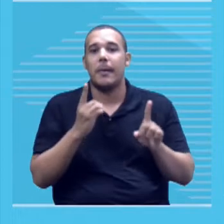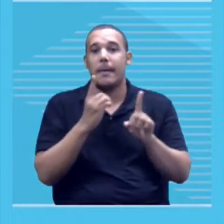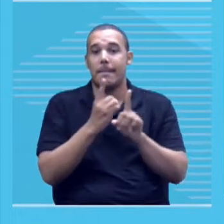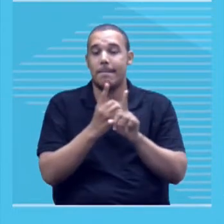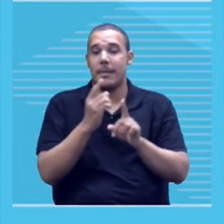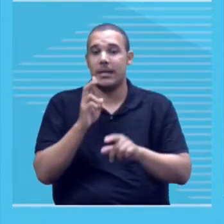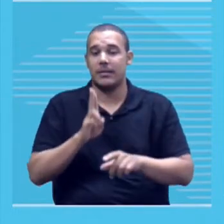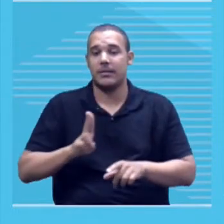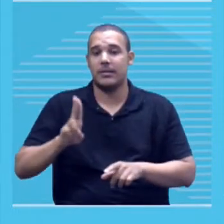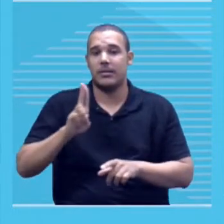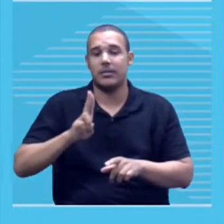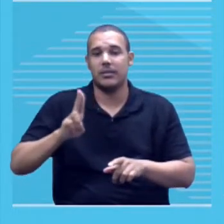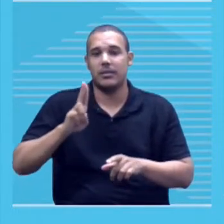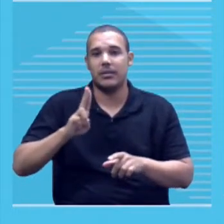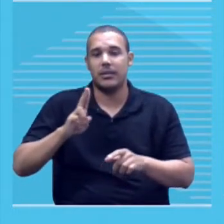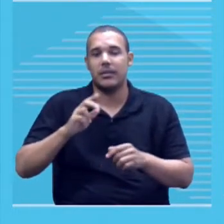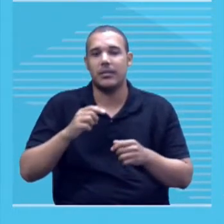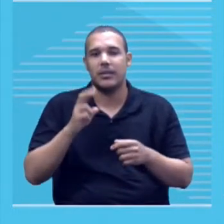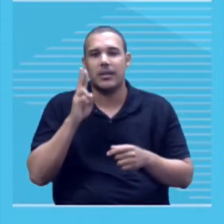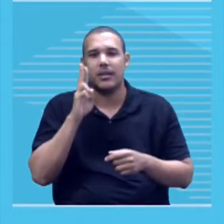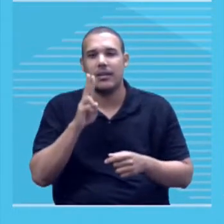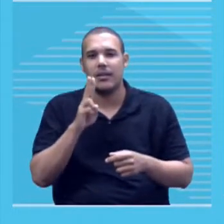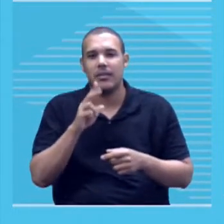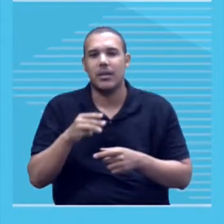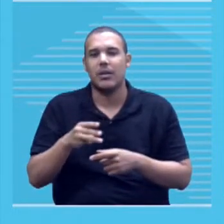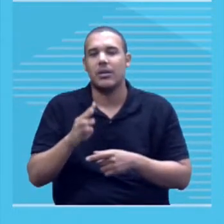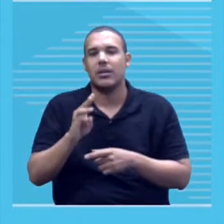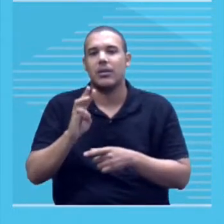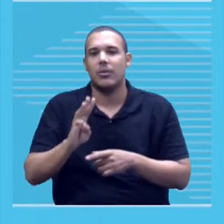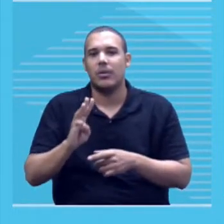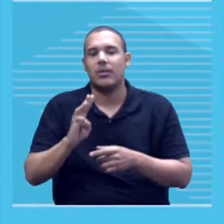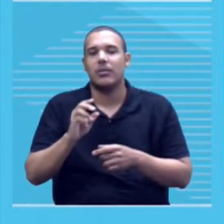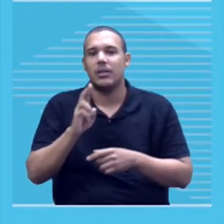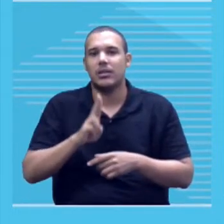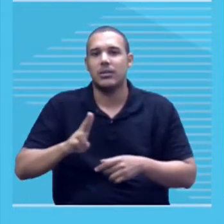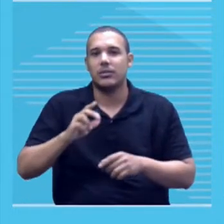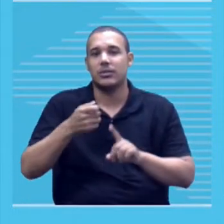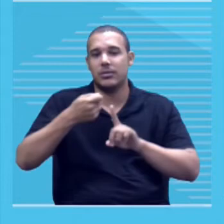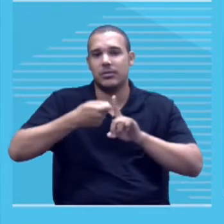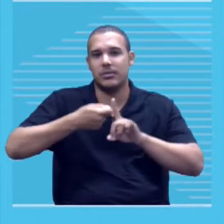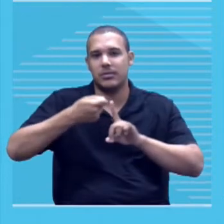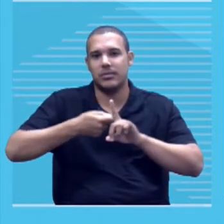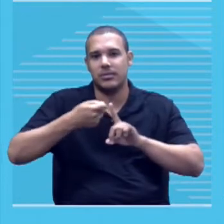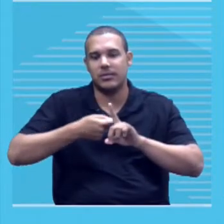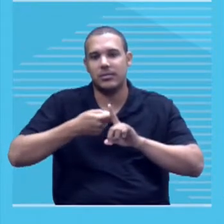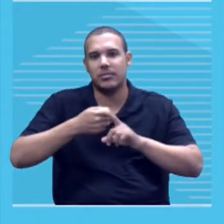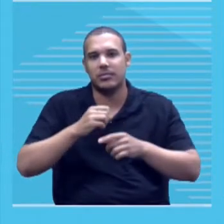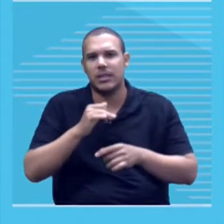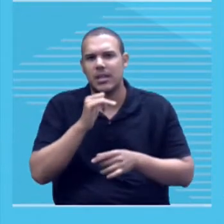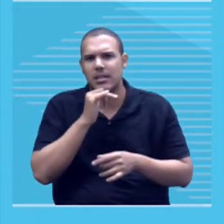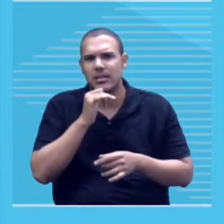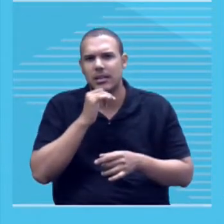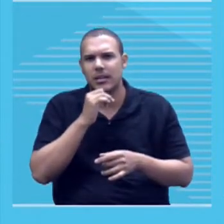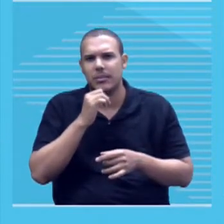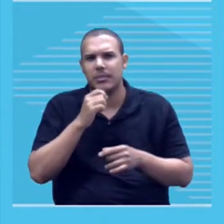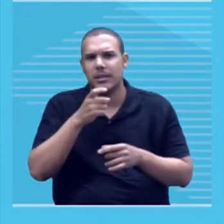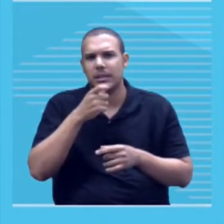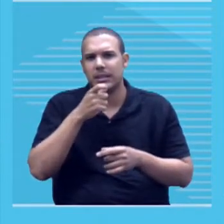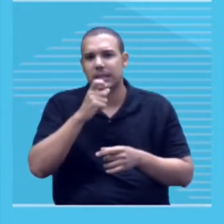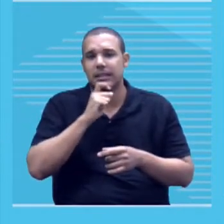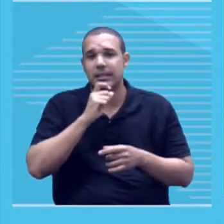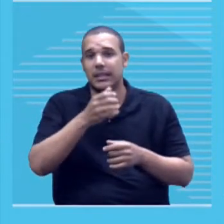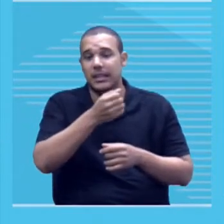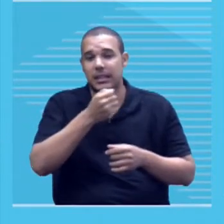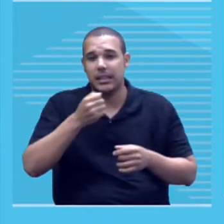você gastou, você vê a quantidade de kWh que você gasta durante um mês. Claro, sua geladeira vai ficar ligada 30 dias, por exemplo. Então,